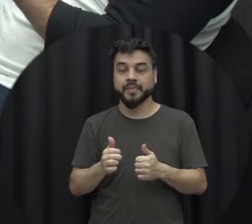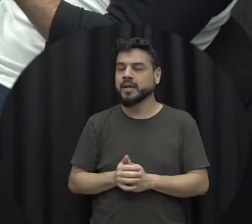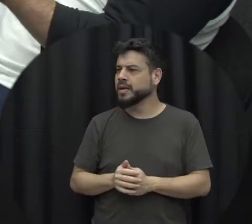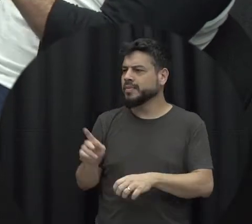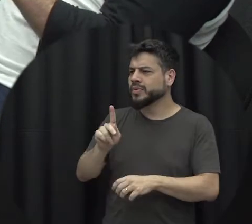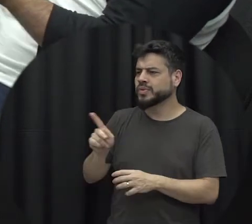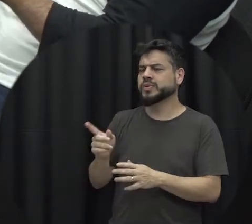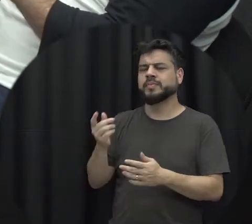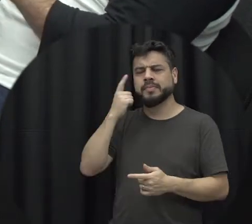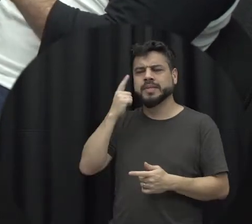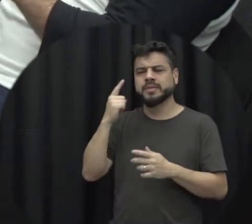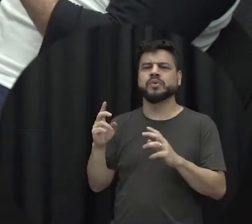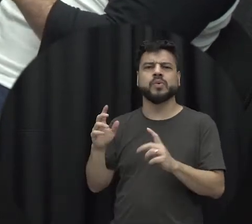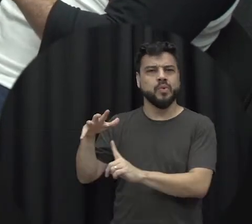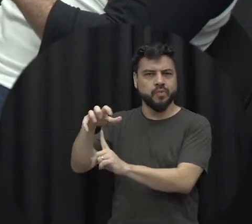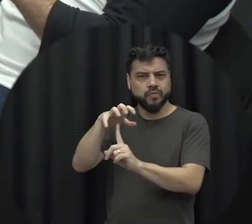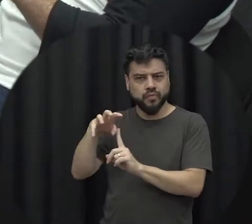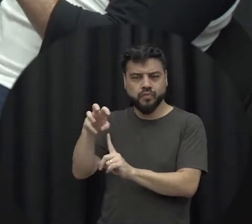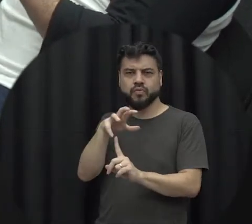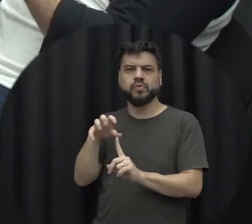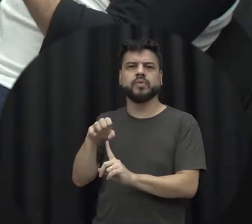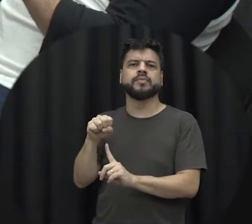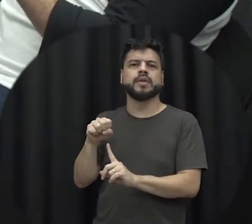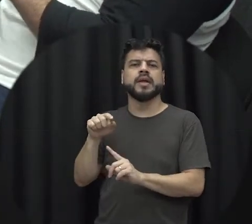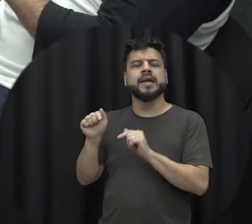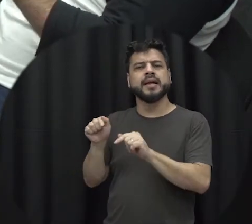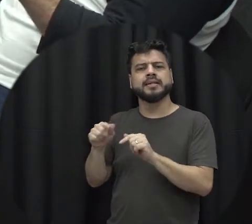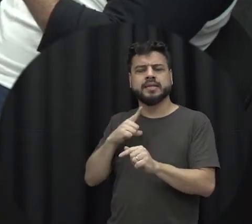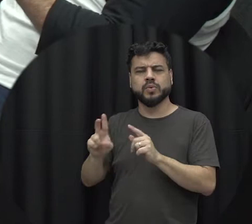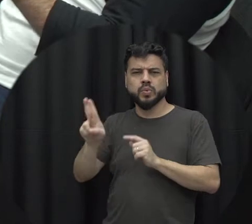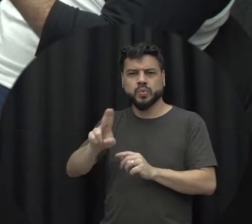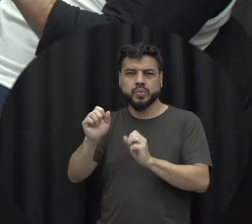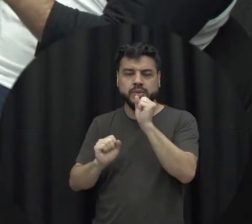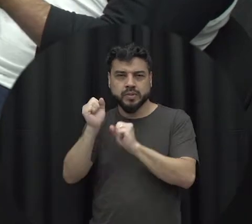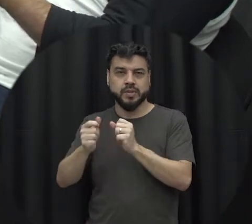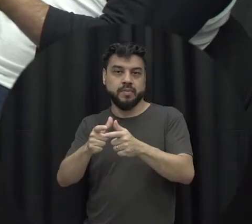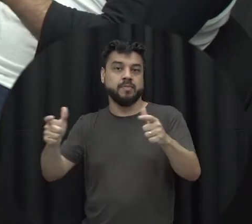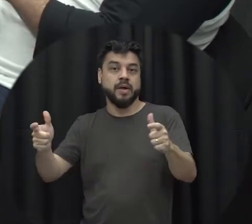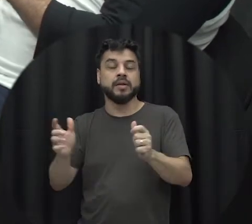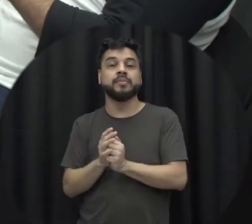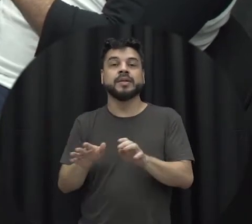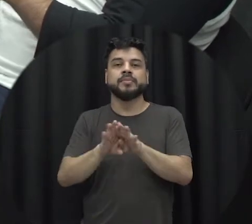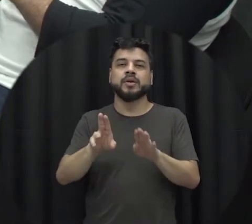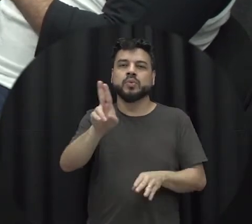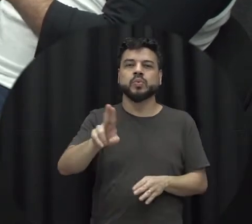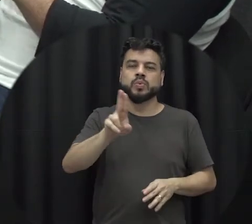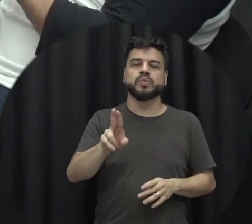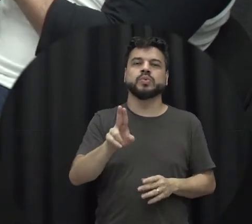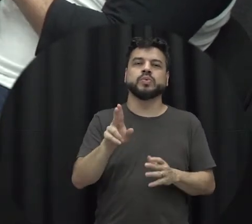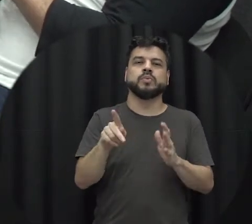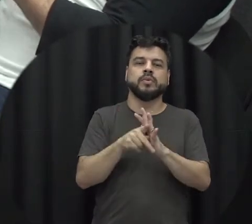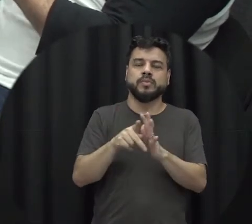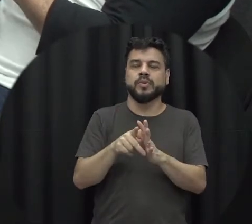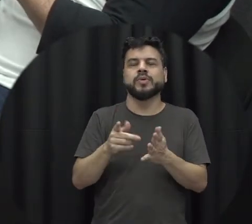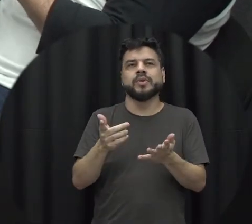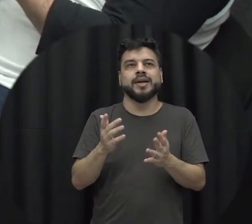tratando sobre fungos, né, a gente tem esse uso mais industrial, né, que trabalha com escala, e desse uso caseiro, né, da manipulação da kombucha,